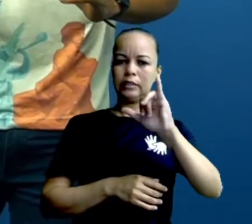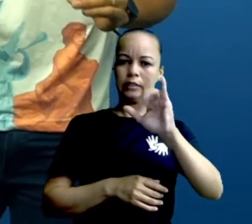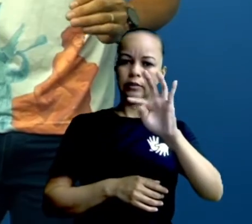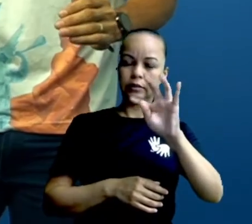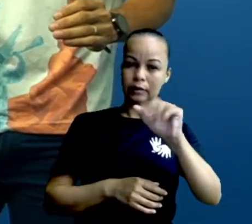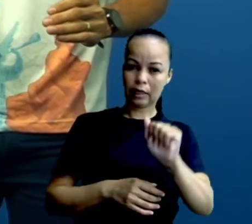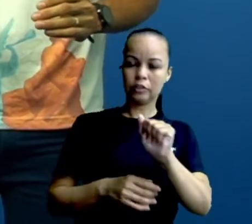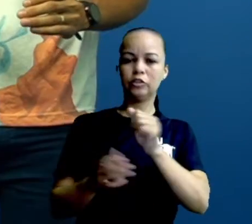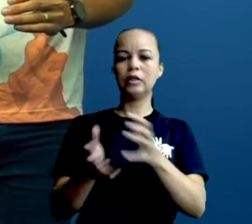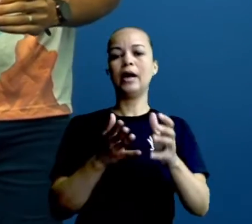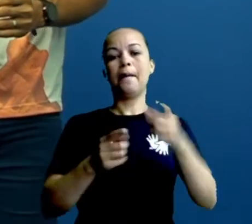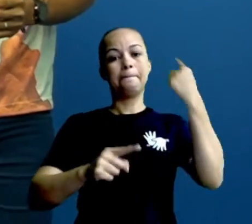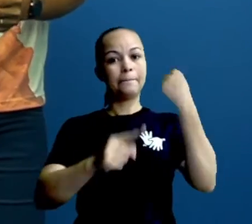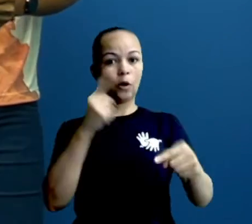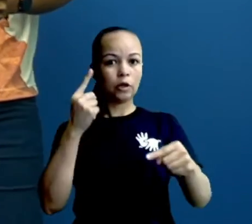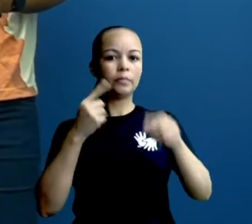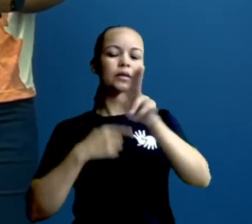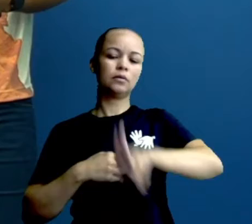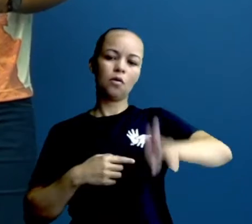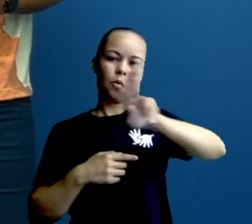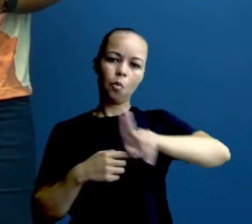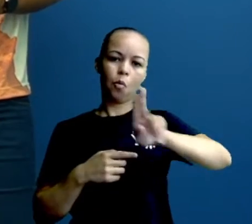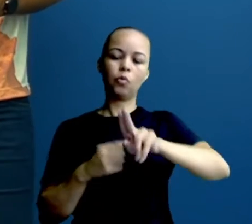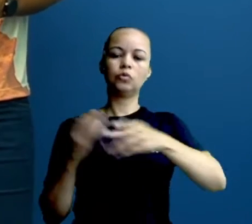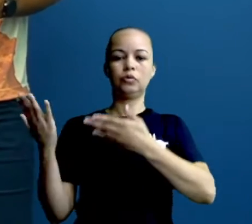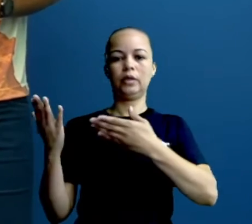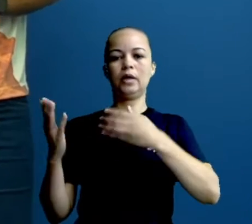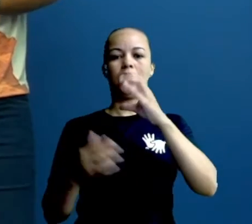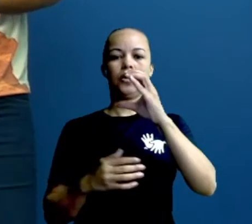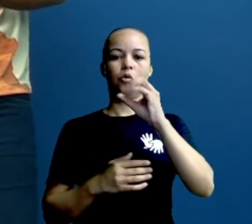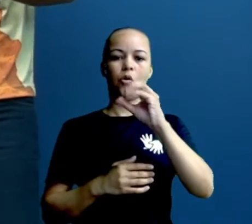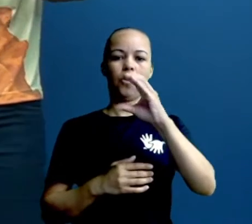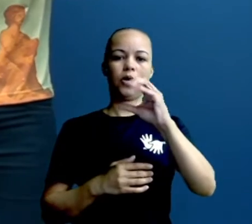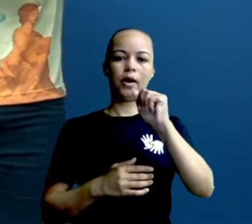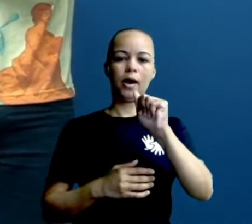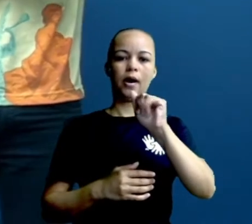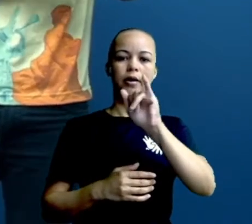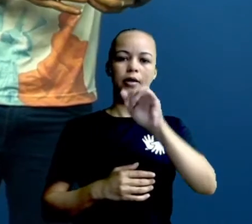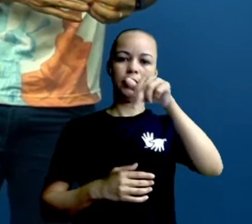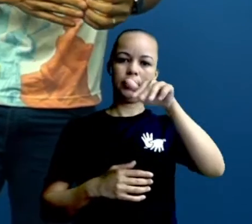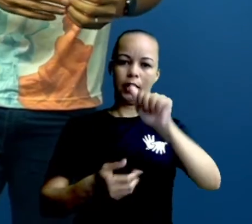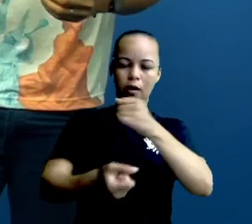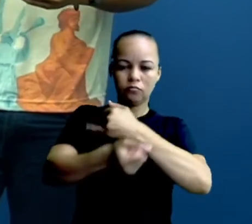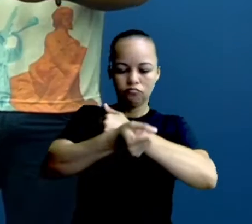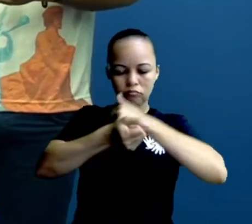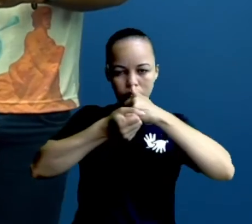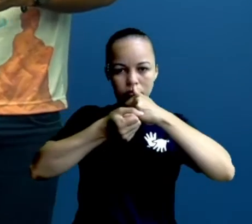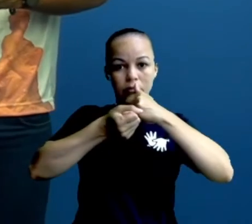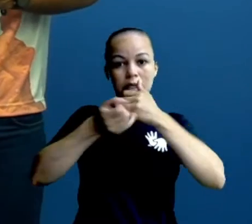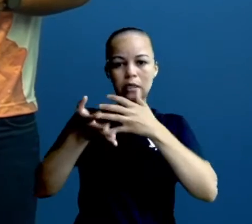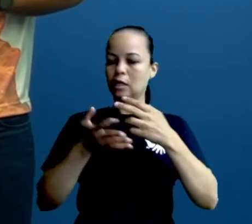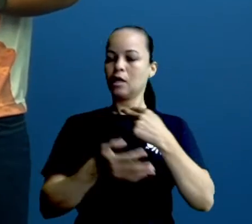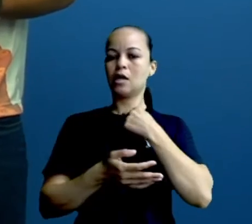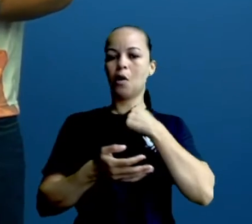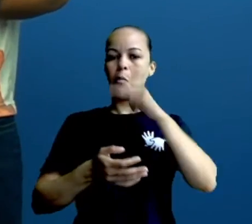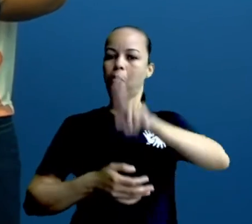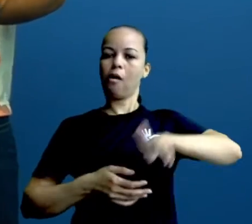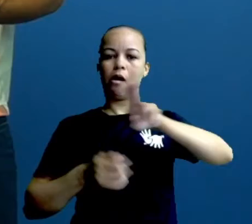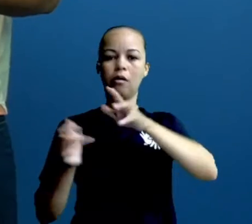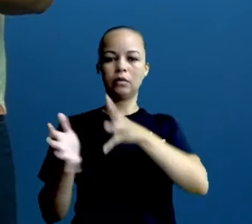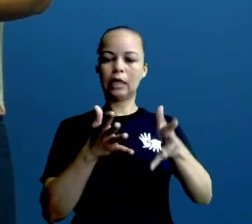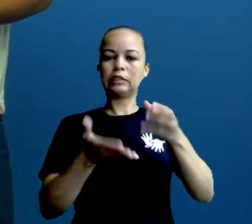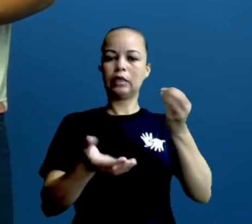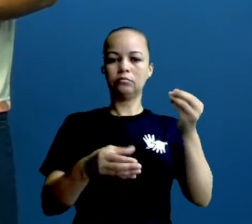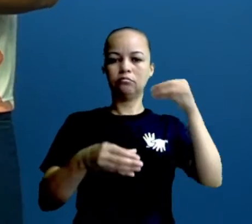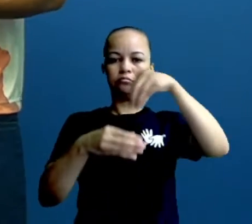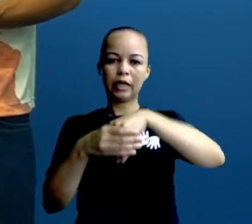é proibida de utilização, que é a cocaína, tá certo? Portanto, essa aí é uma droga ilícita que está dentro da categoria das